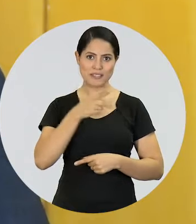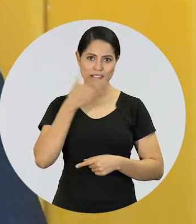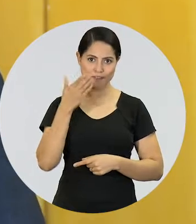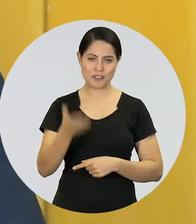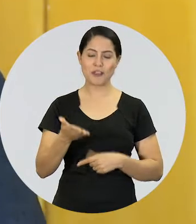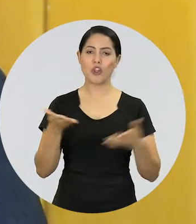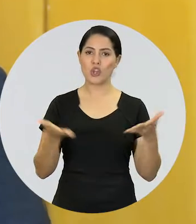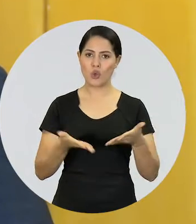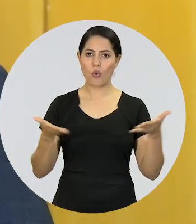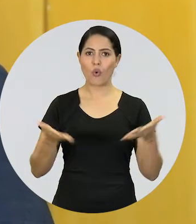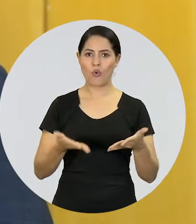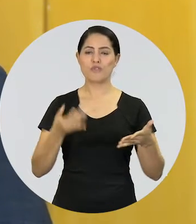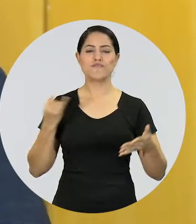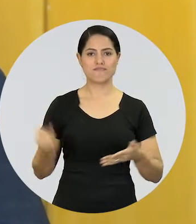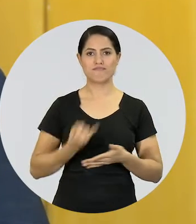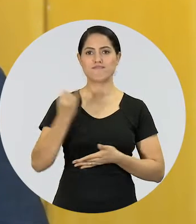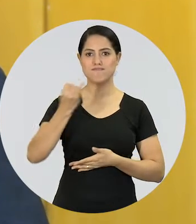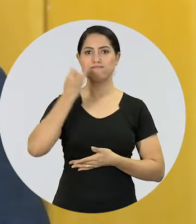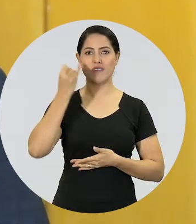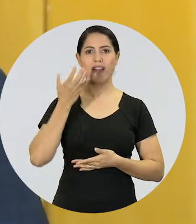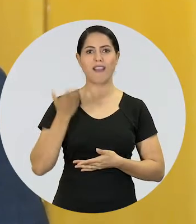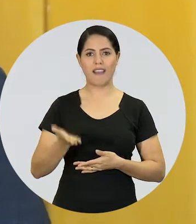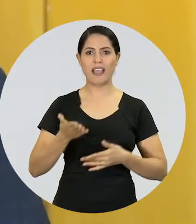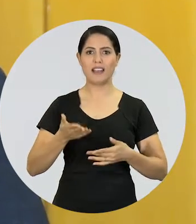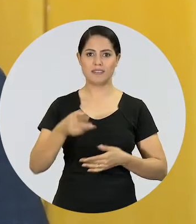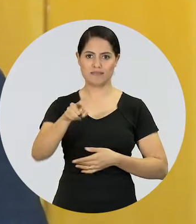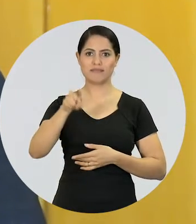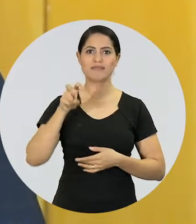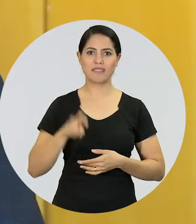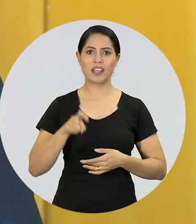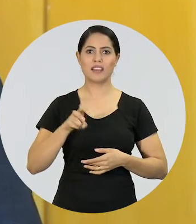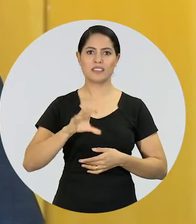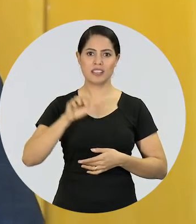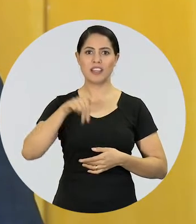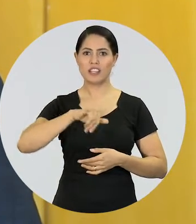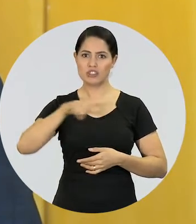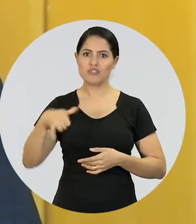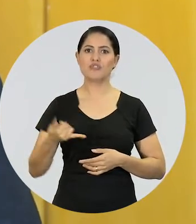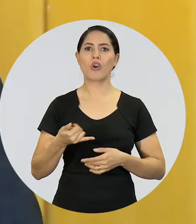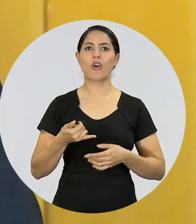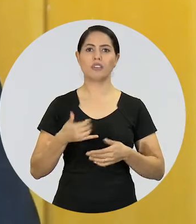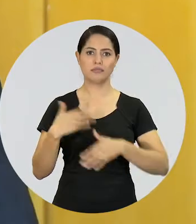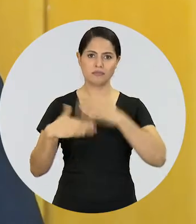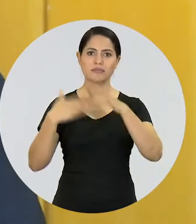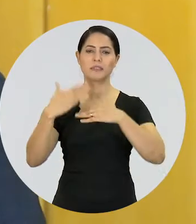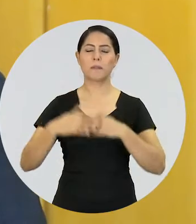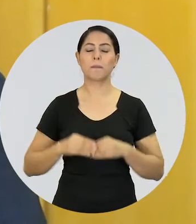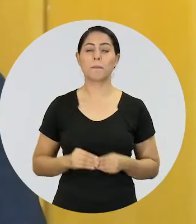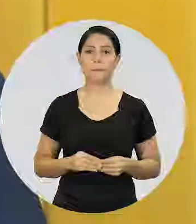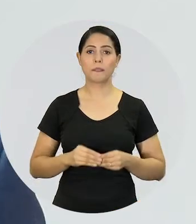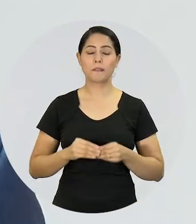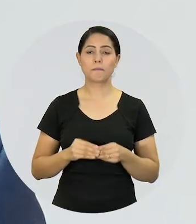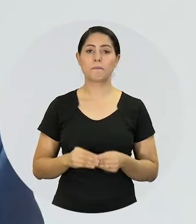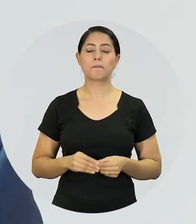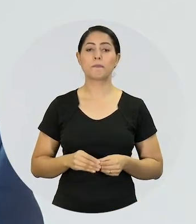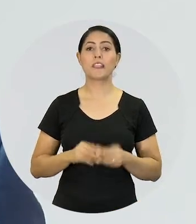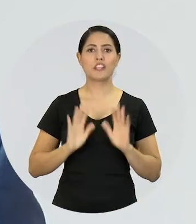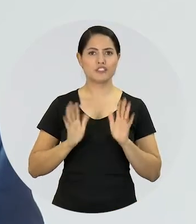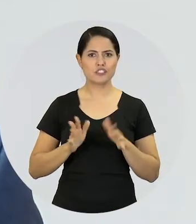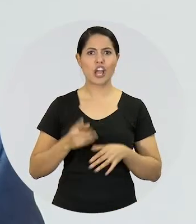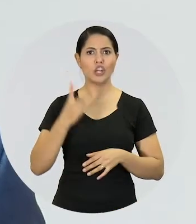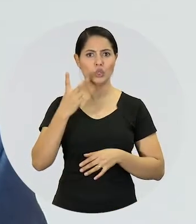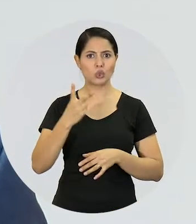seu nos quadros do CNJ hoje, tentando ajudar o sistema de justiça a se desenvolver no seu órgão de controle externo. André